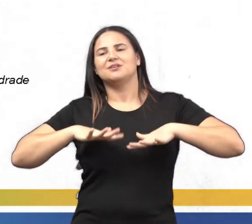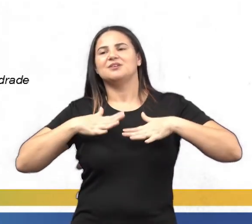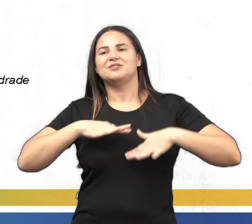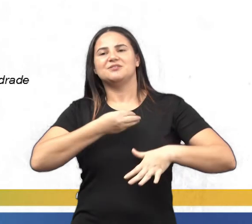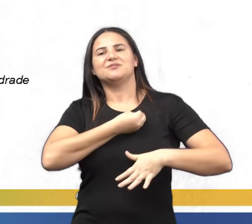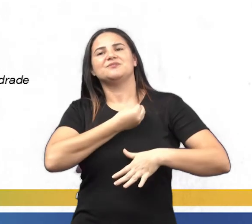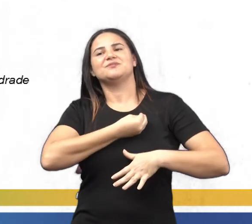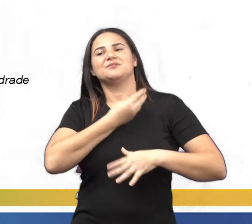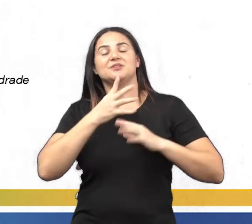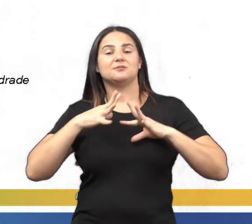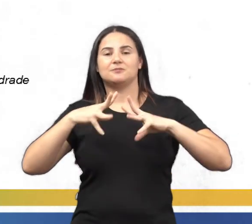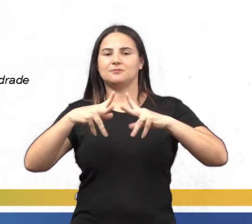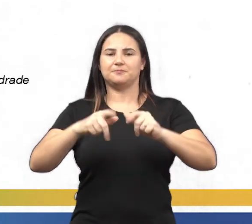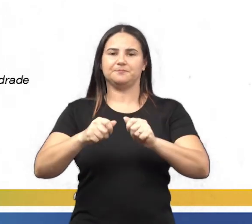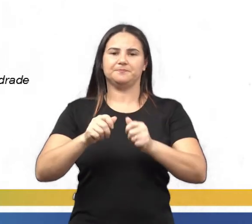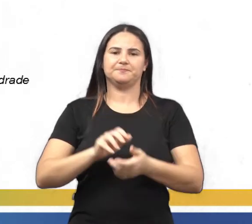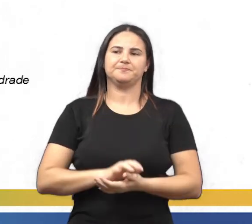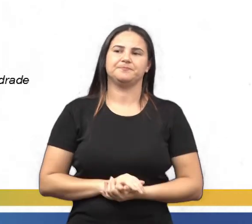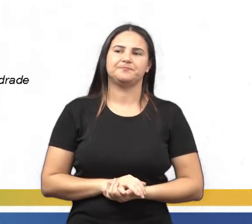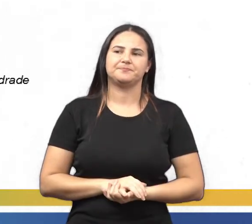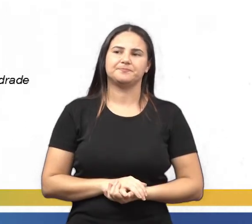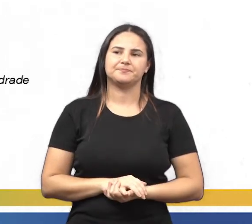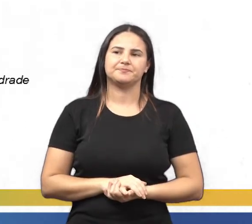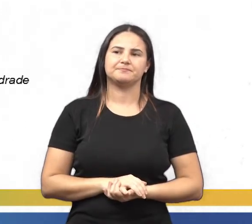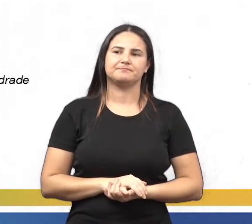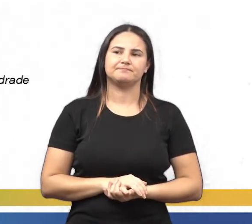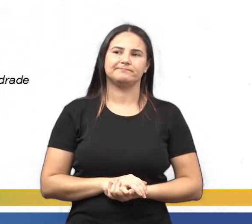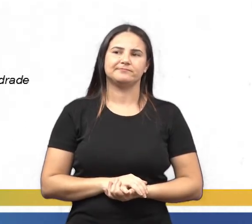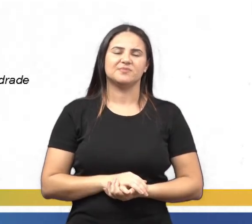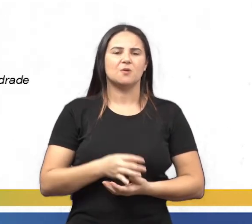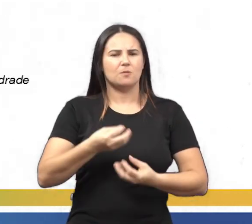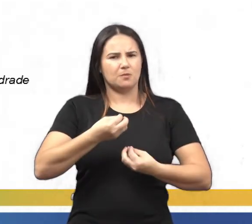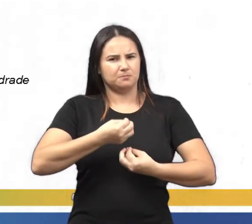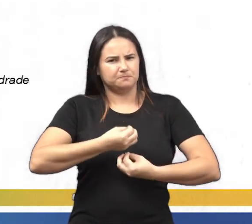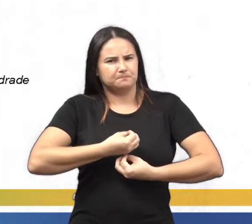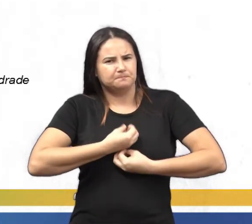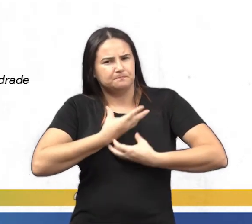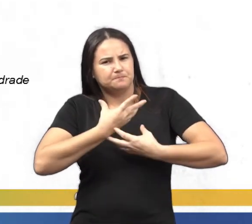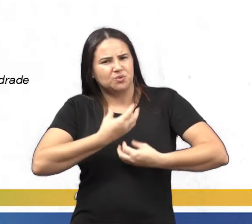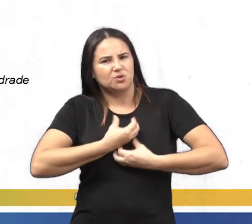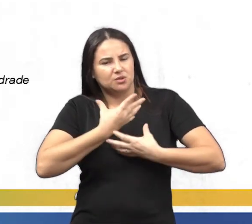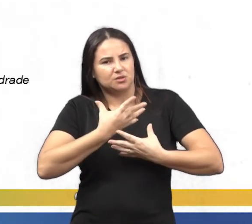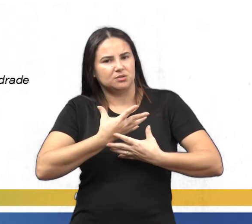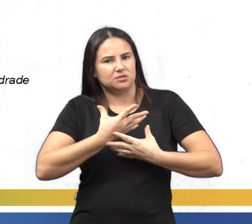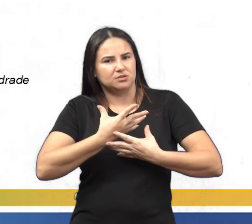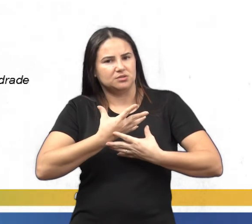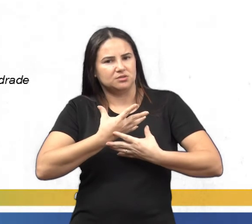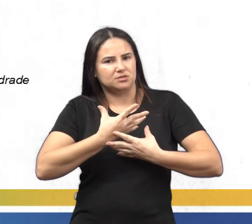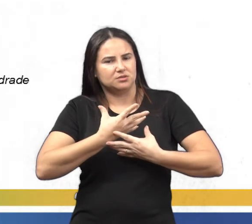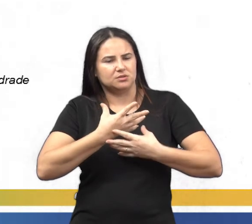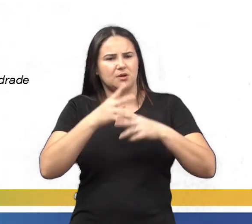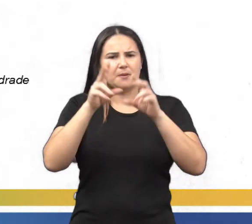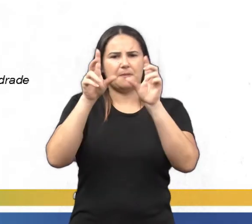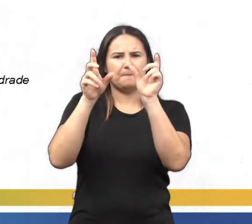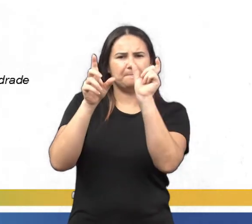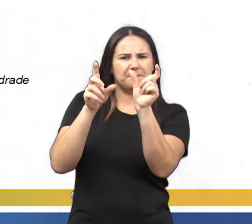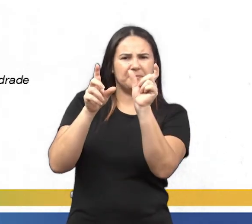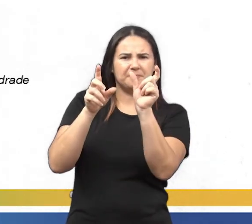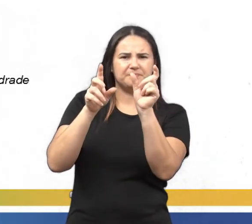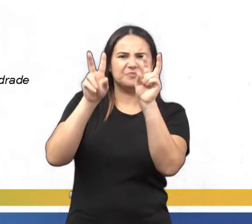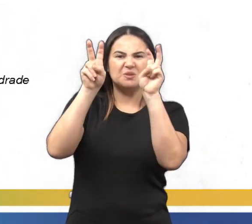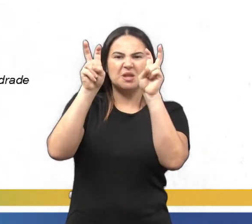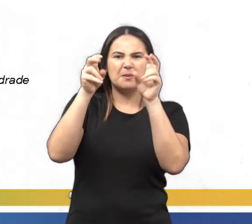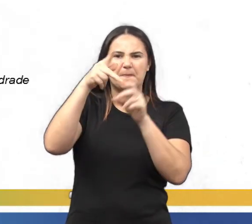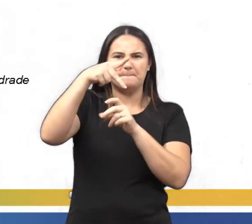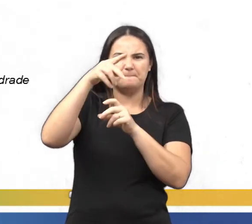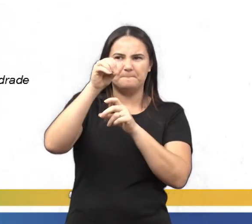inteira. Vocês perceberam como Carlos Drummond de Andrade escreveu uma poesia falando sobre poema? ele utilizou